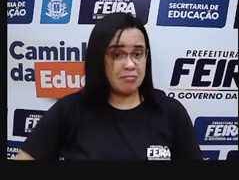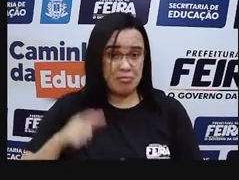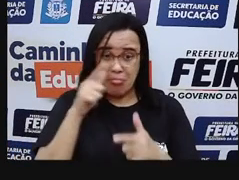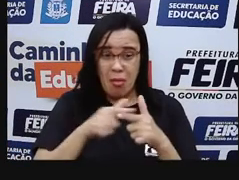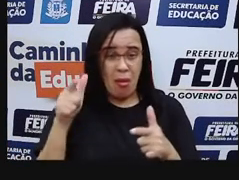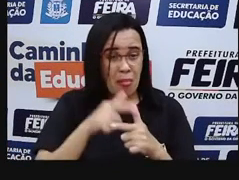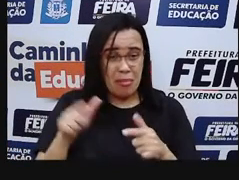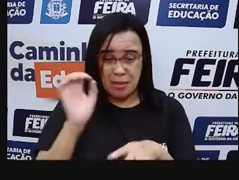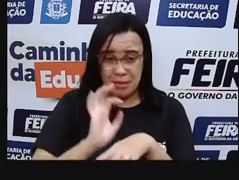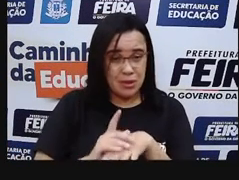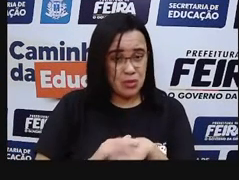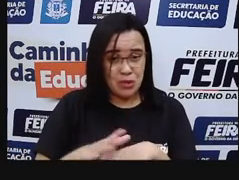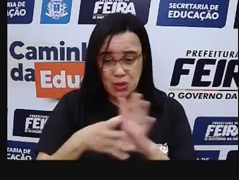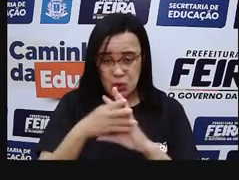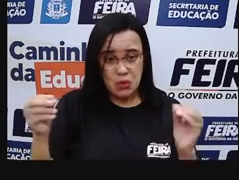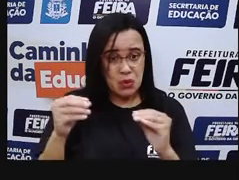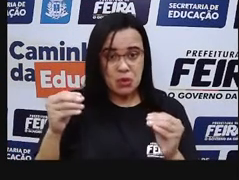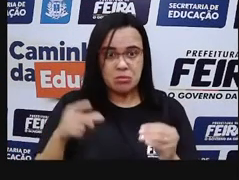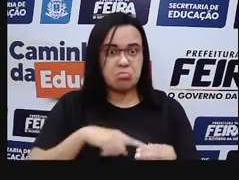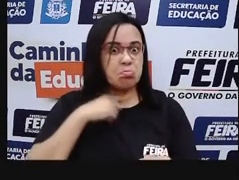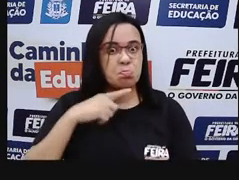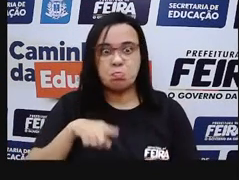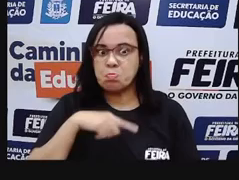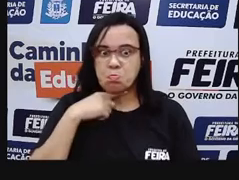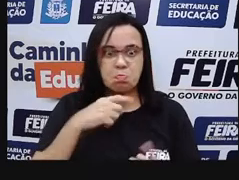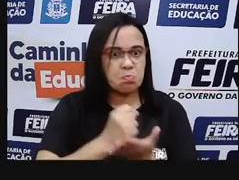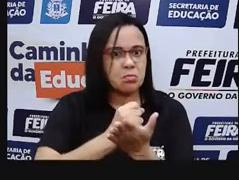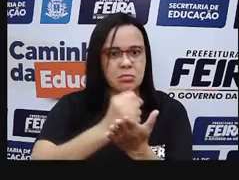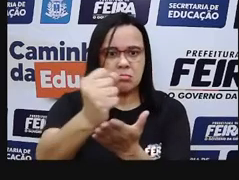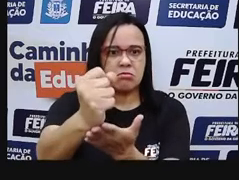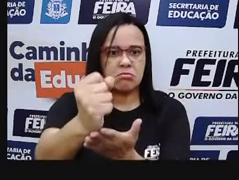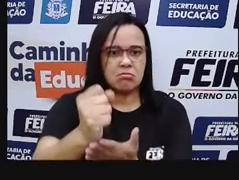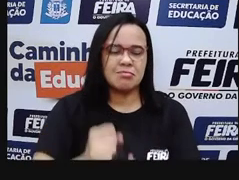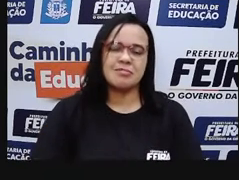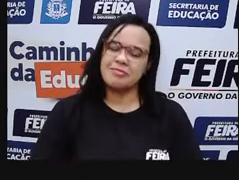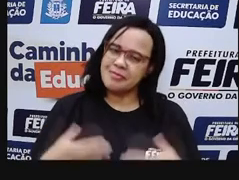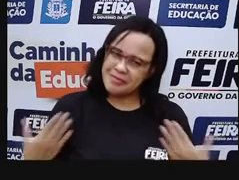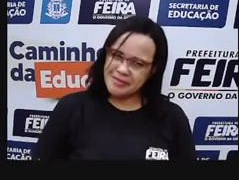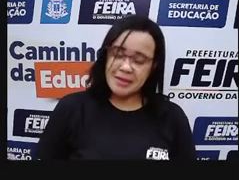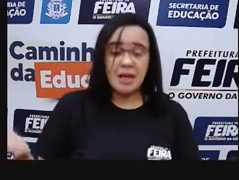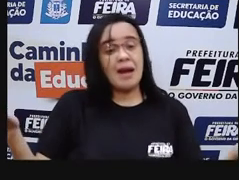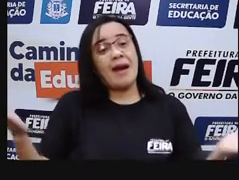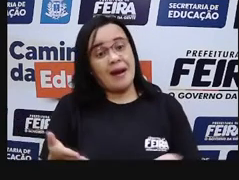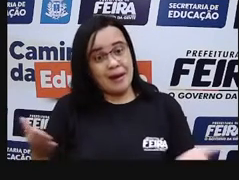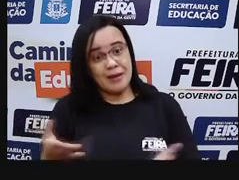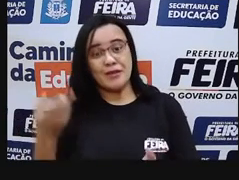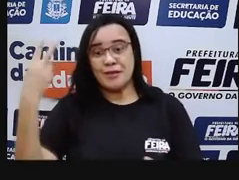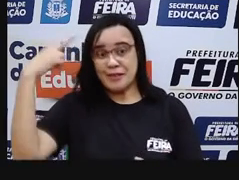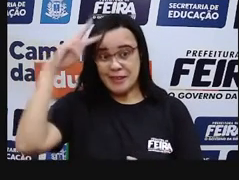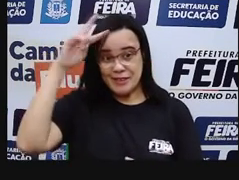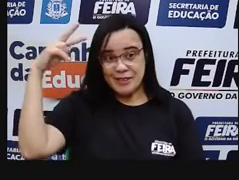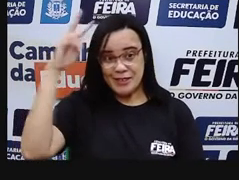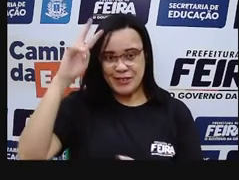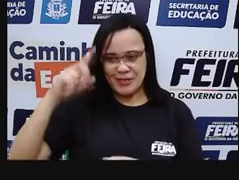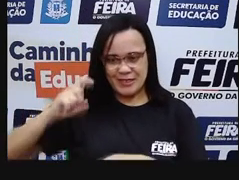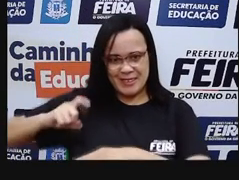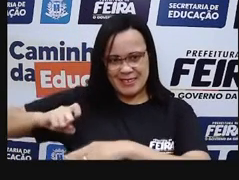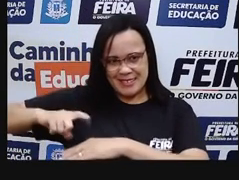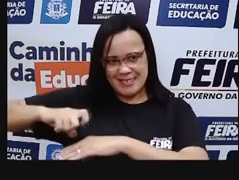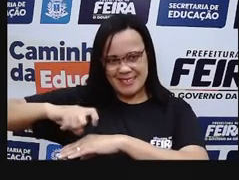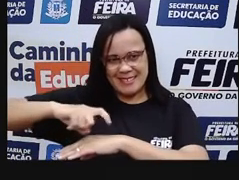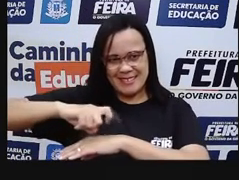vou contar aqui para vocês a história agora da parte deles tá bom pensar que aqui nessa